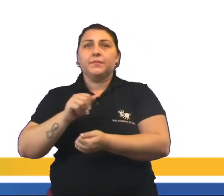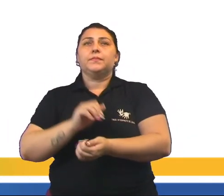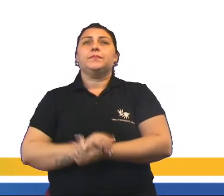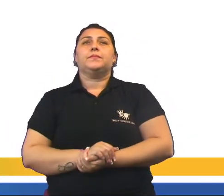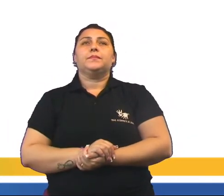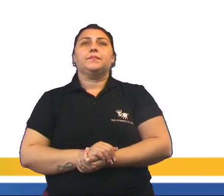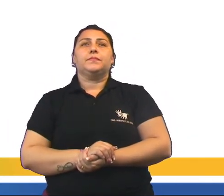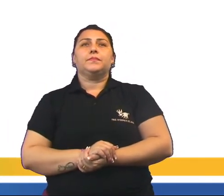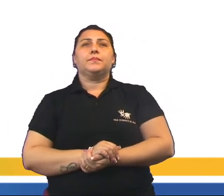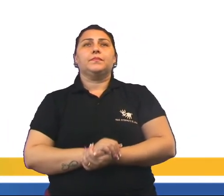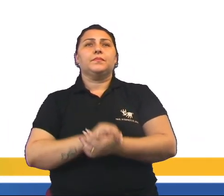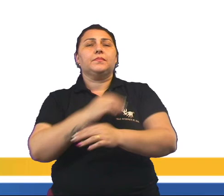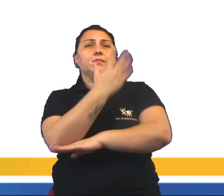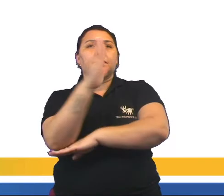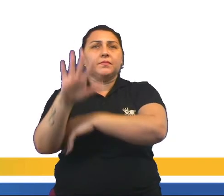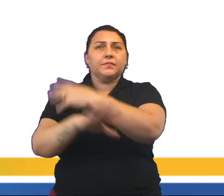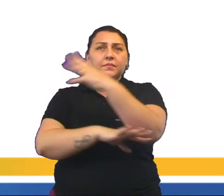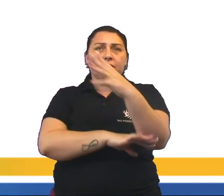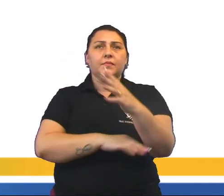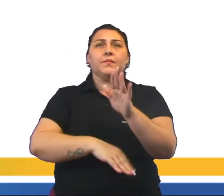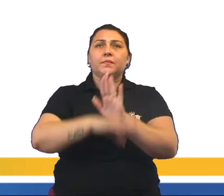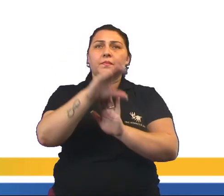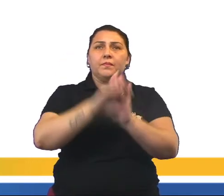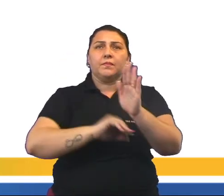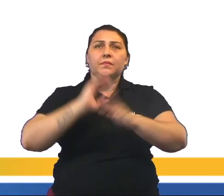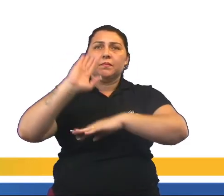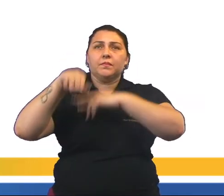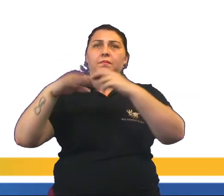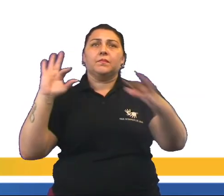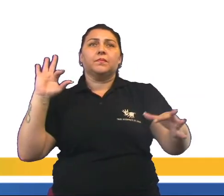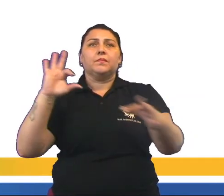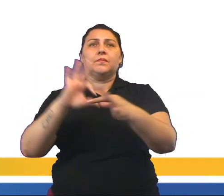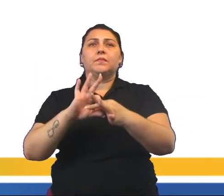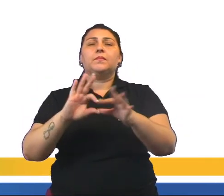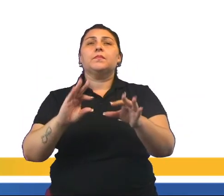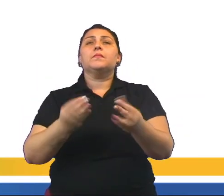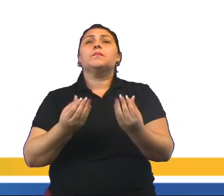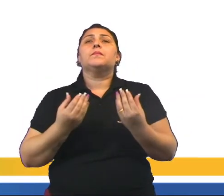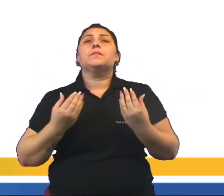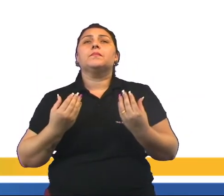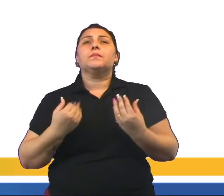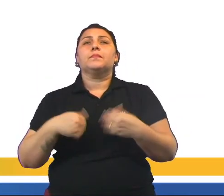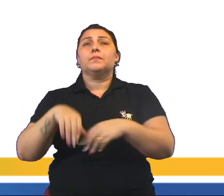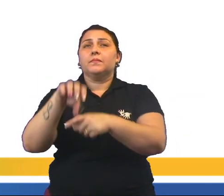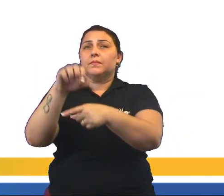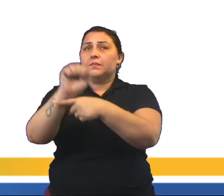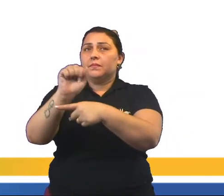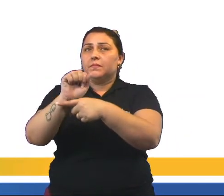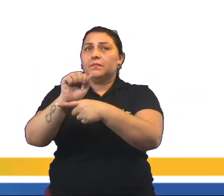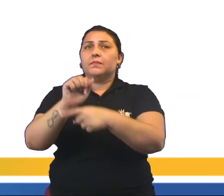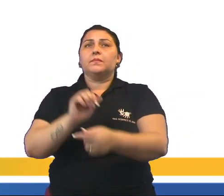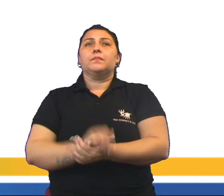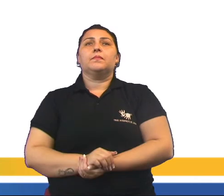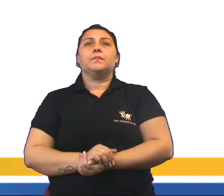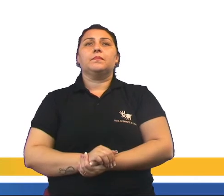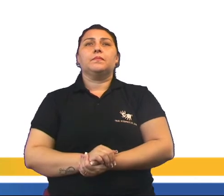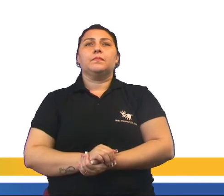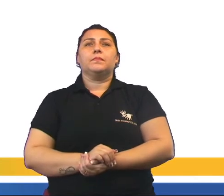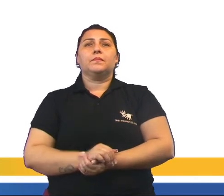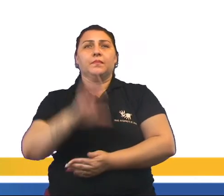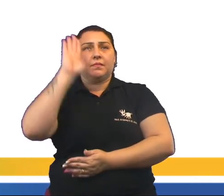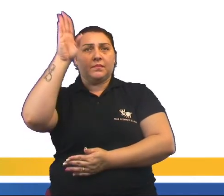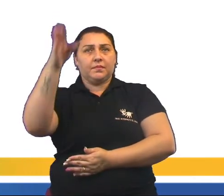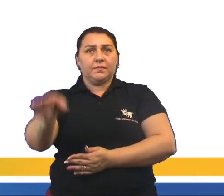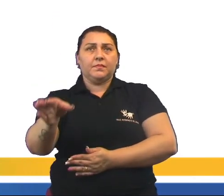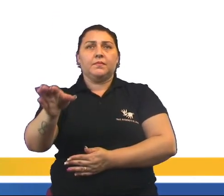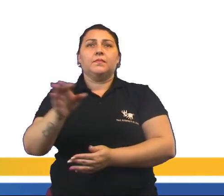a preocupação mundial com as questões ambientais. O conceito de desenvolvimento sustentável está ligado